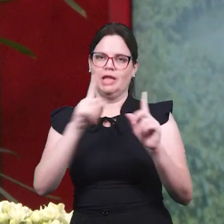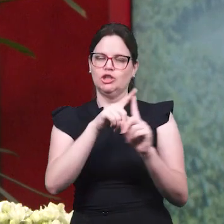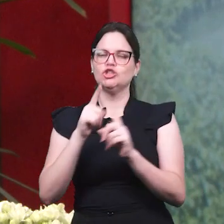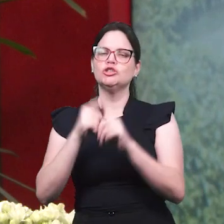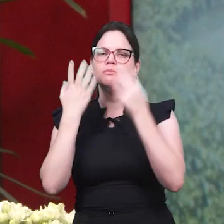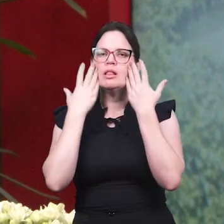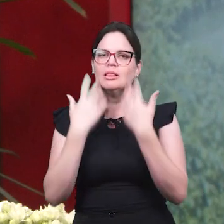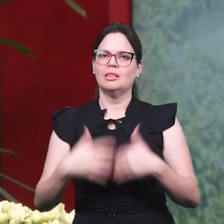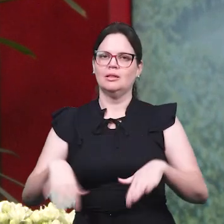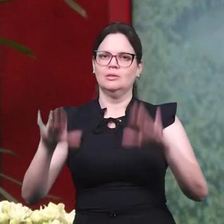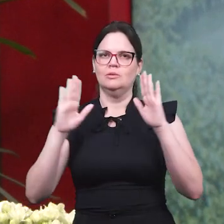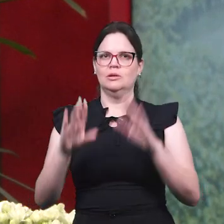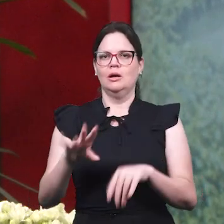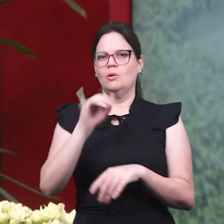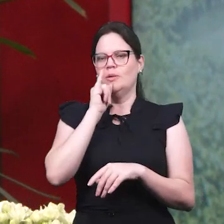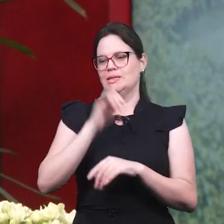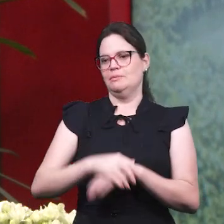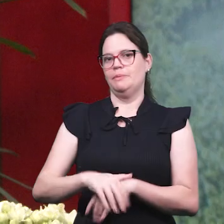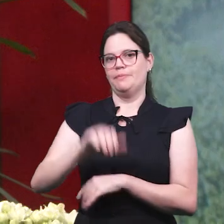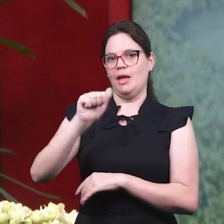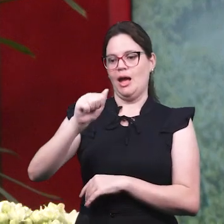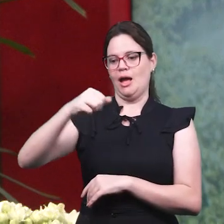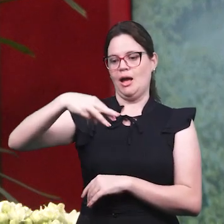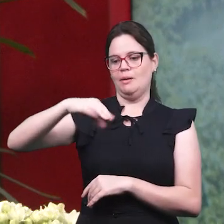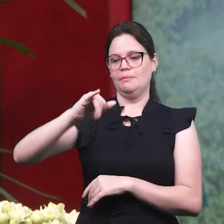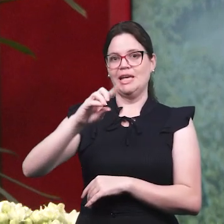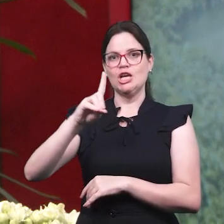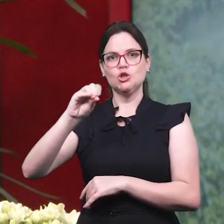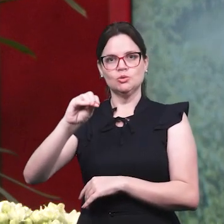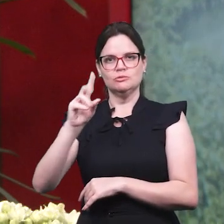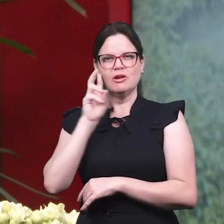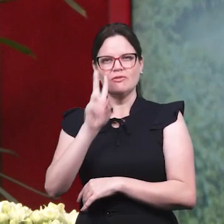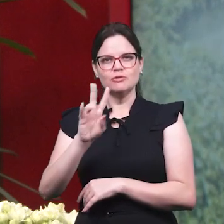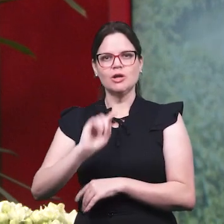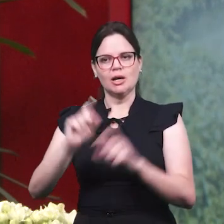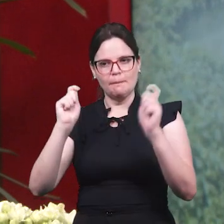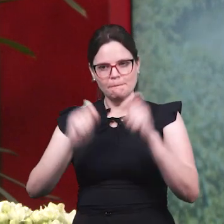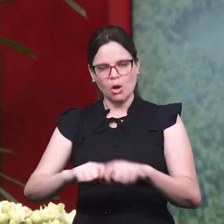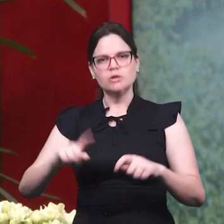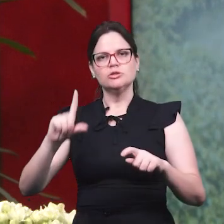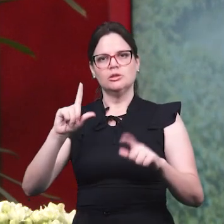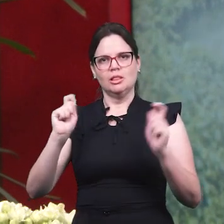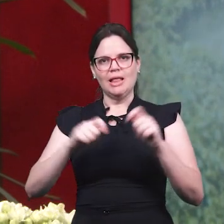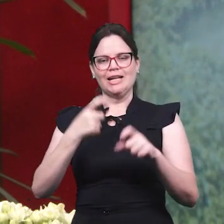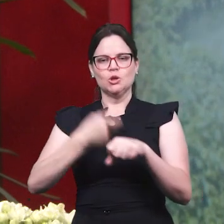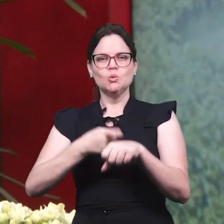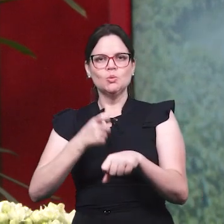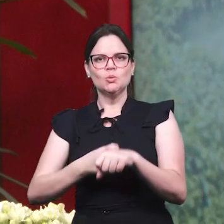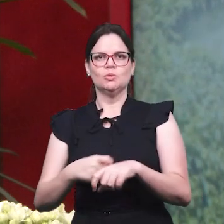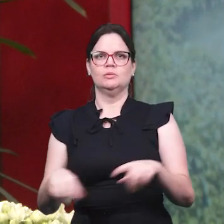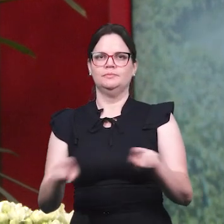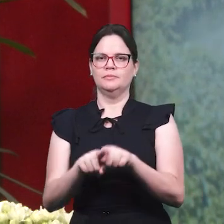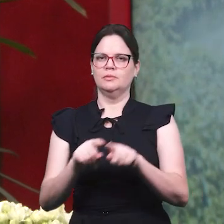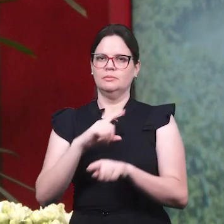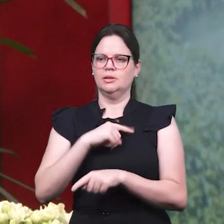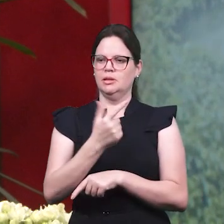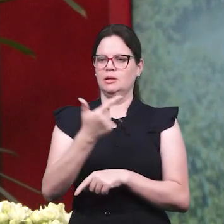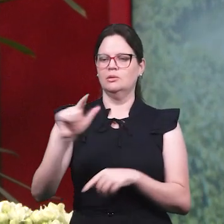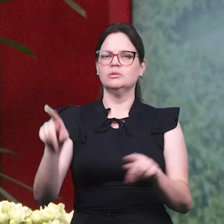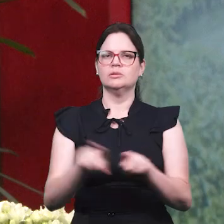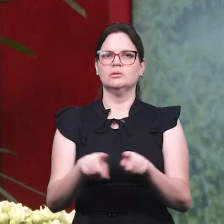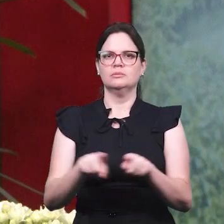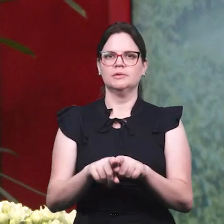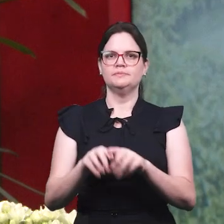naturais, como amido, por exemplo, que é muito conhecido, né? Quitina, que é um produto, um polissacarídeo muito